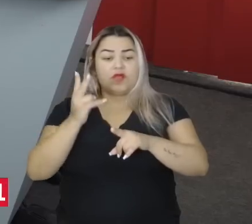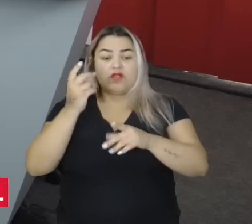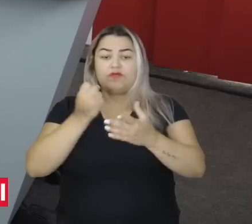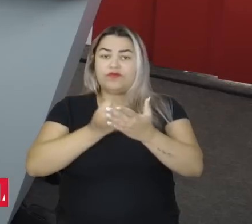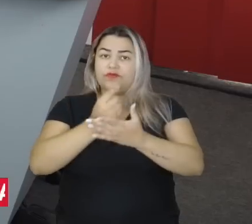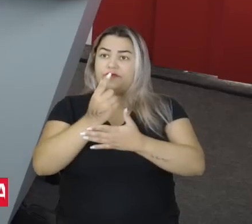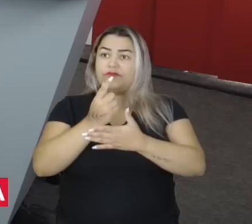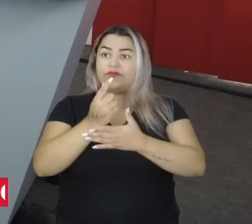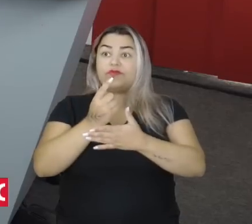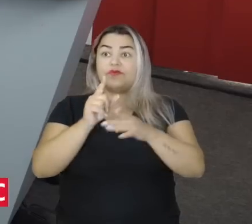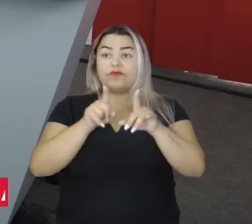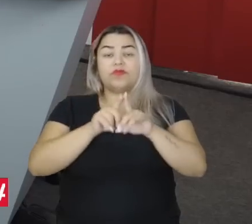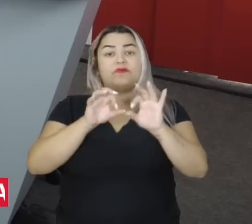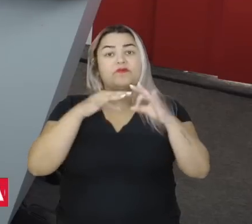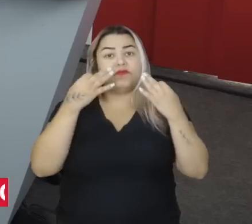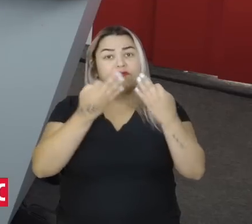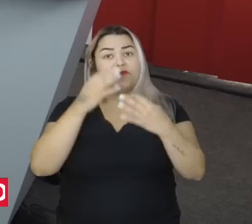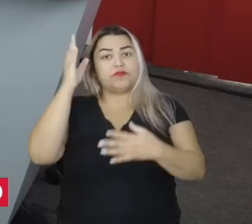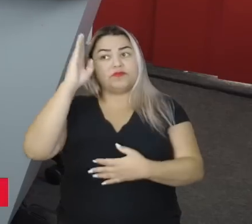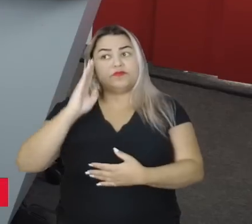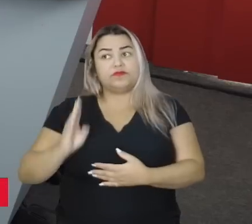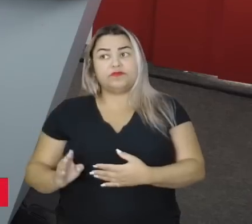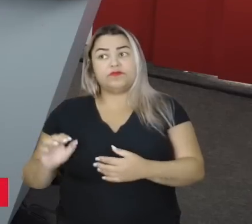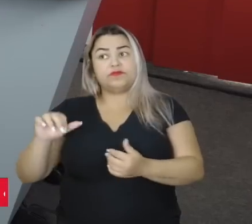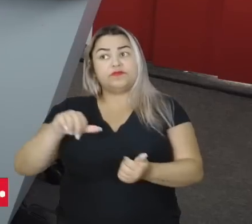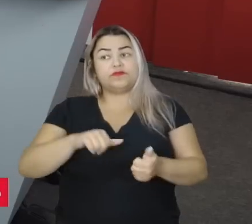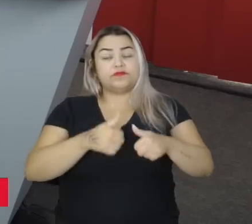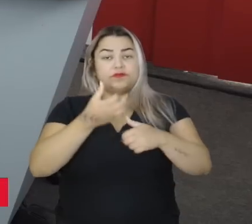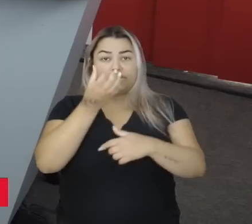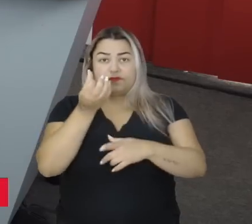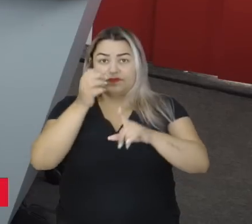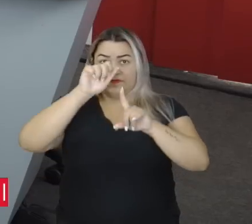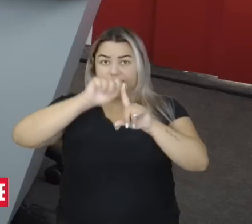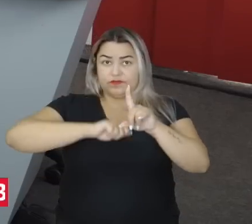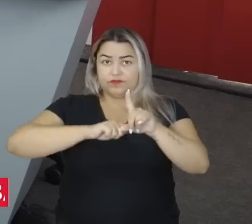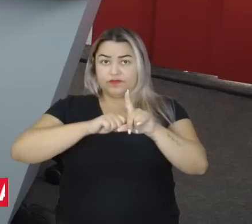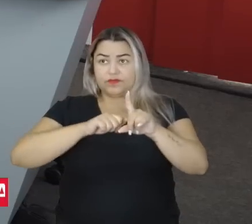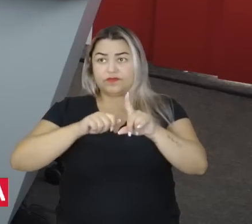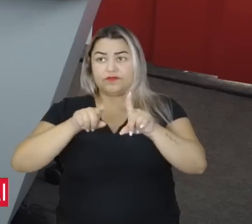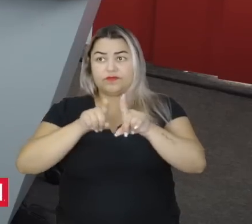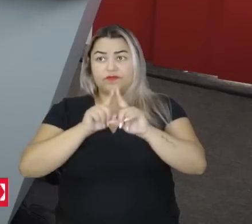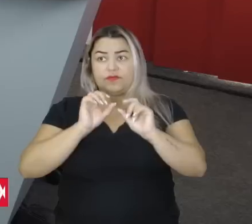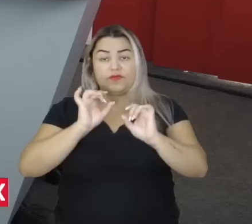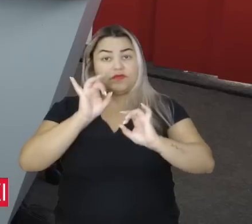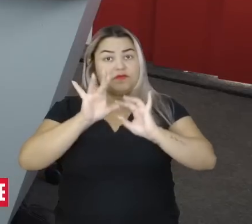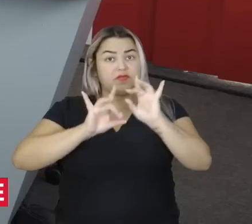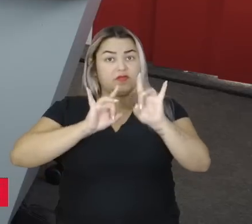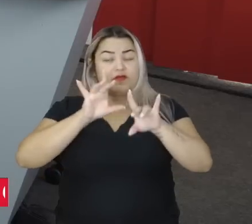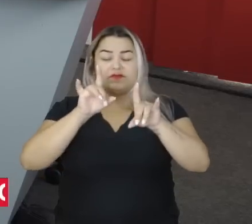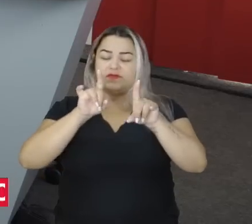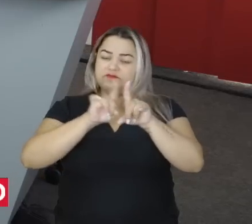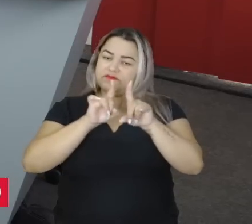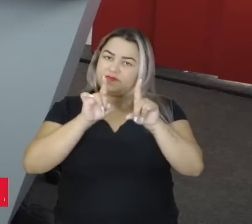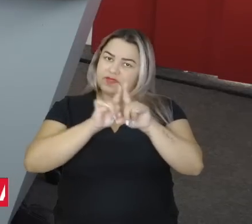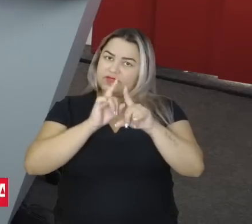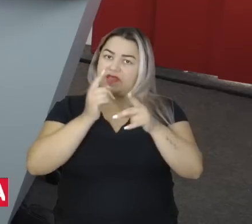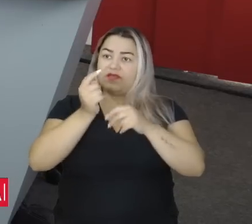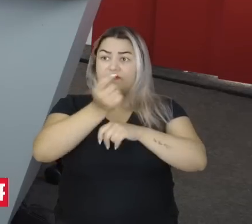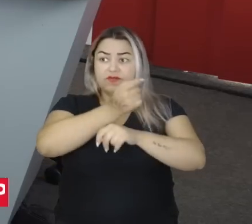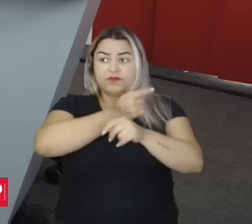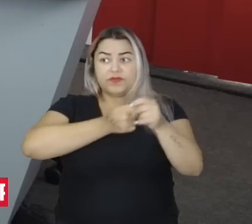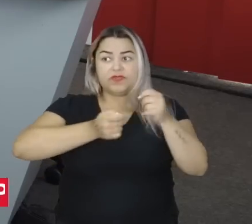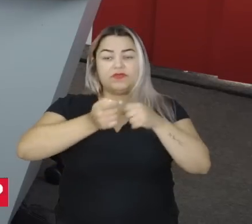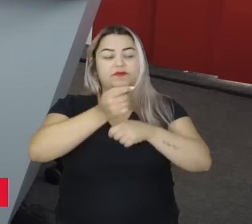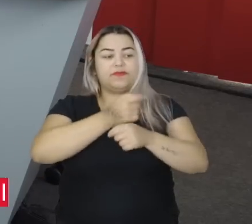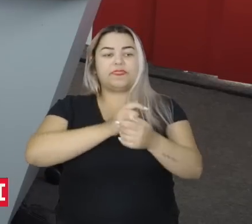famílias brasileiras. Qual a sua avaliação desses 6 primeiros meses do governo Lula, especialmente no campo da economia